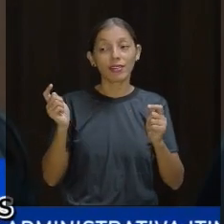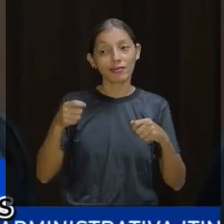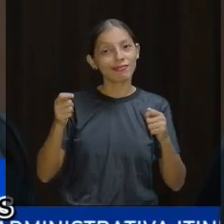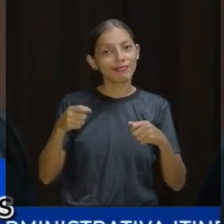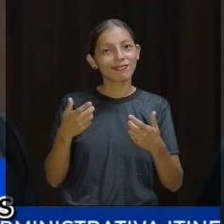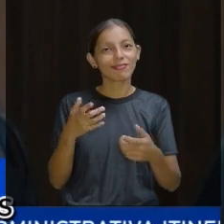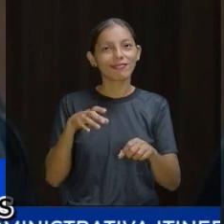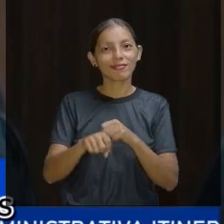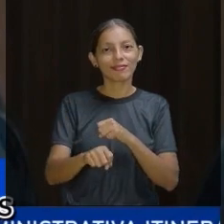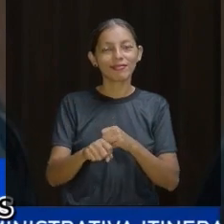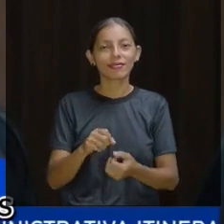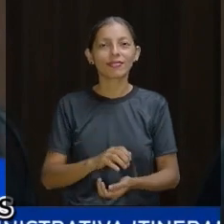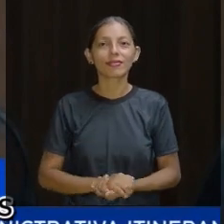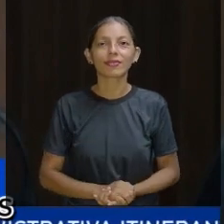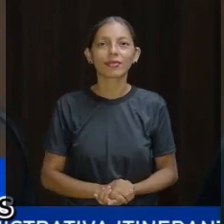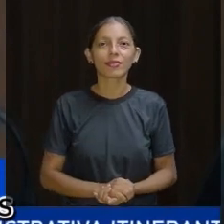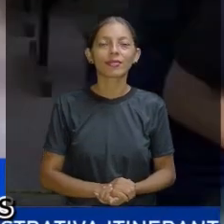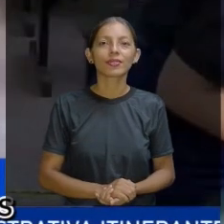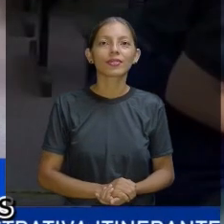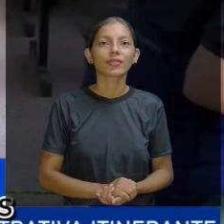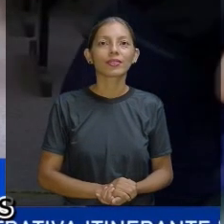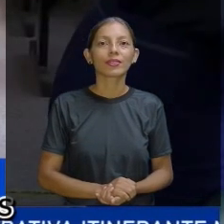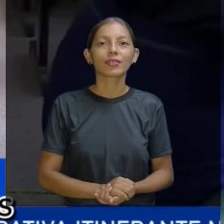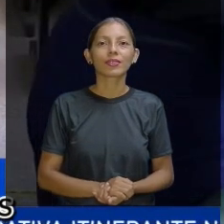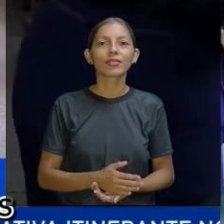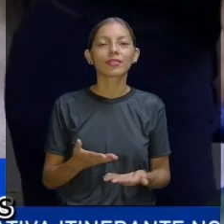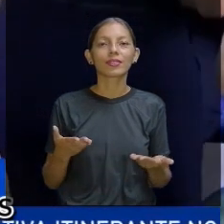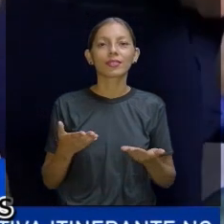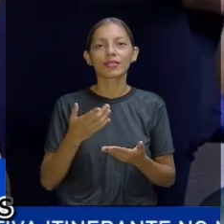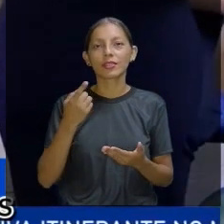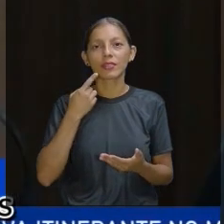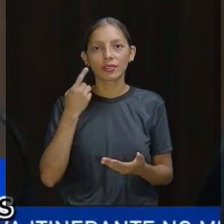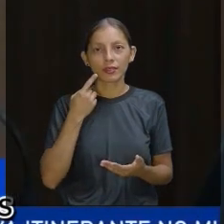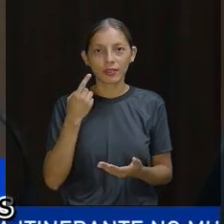Para a OAB, já que temos aqui a doutora